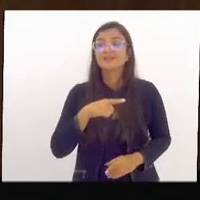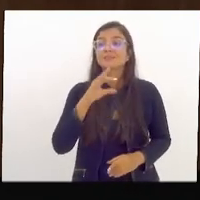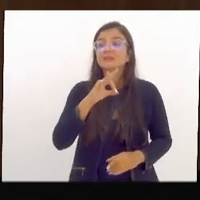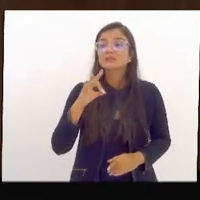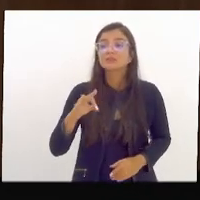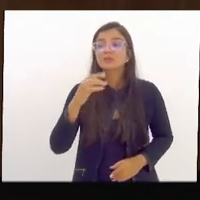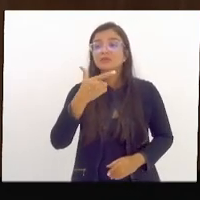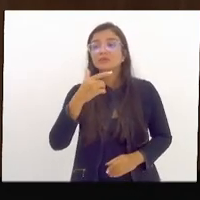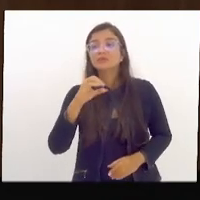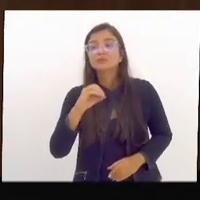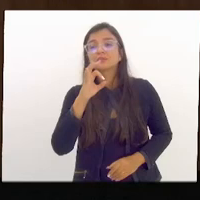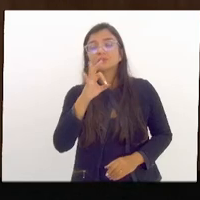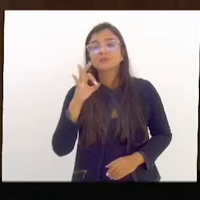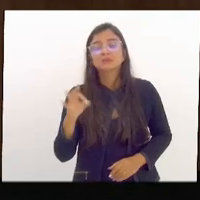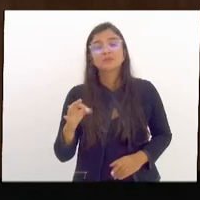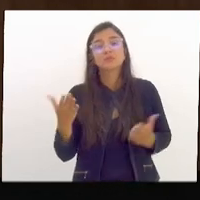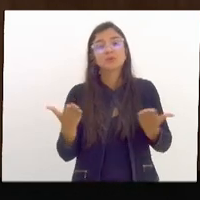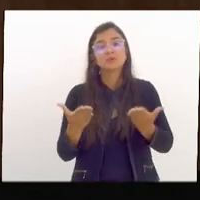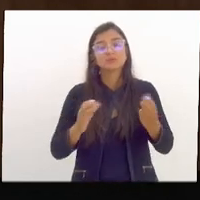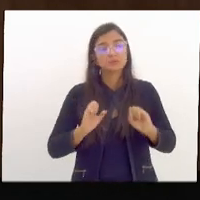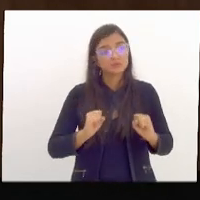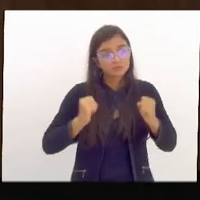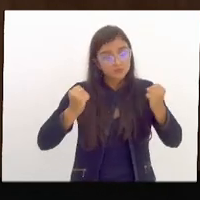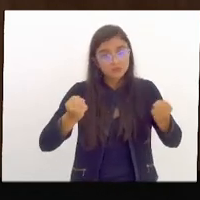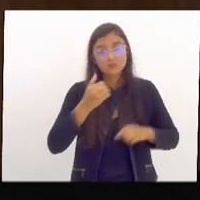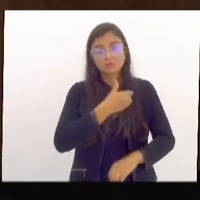20%. E hoje a Defensoria Pública já